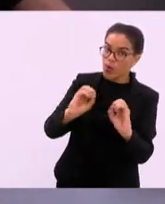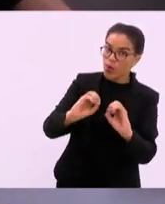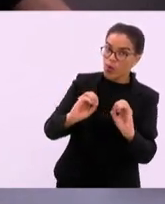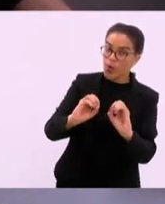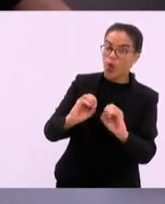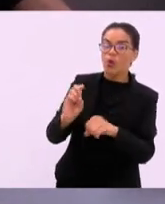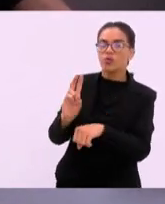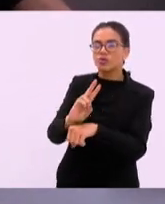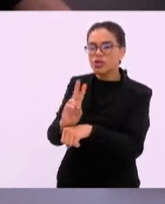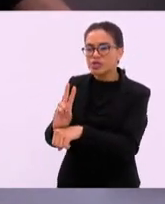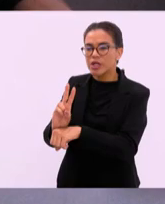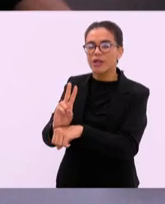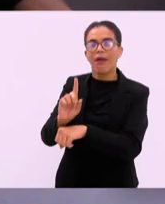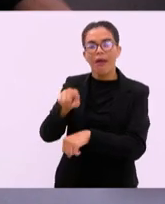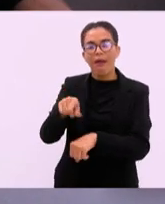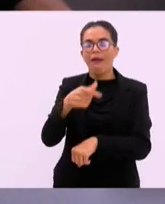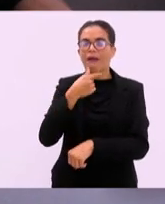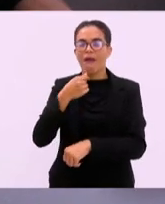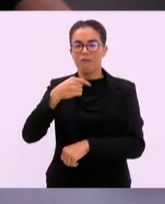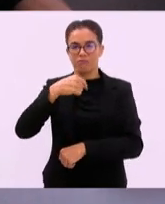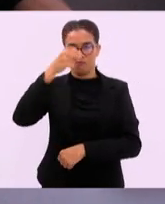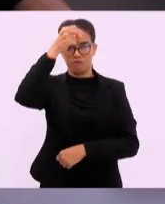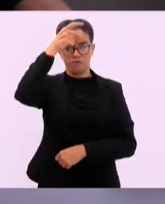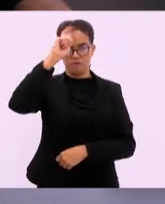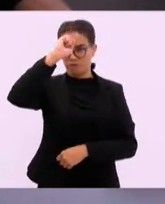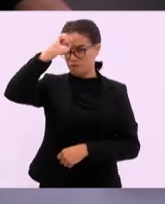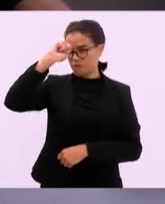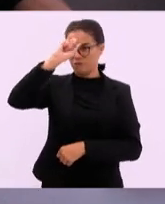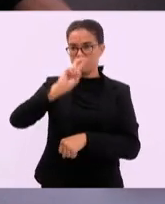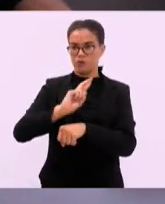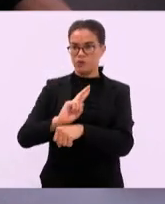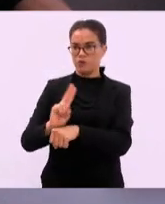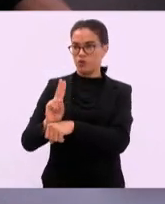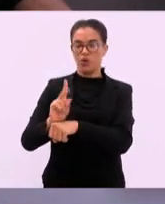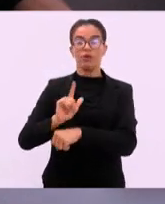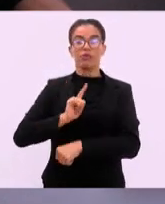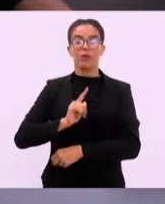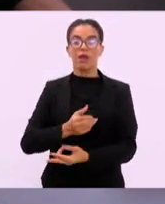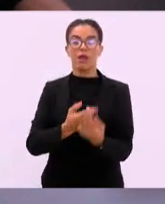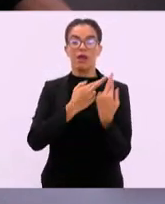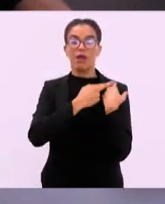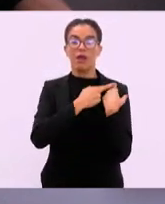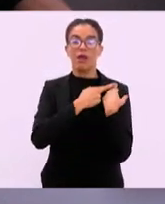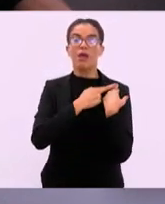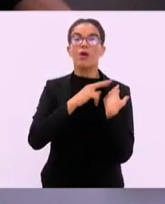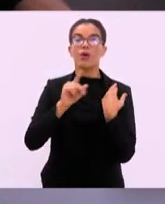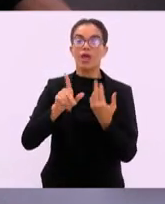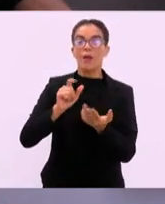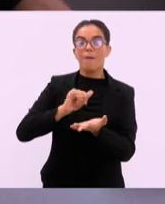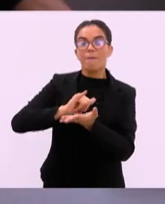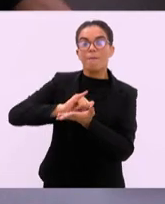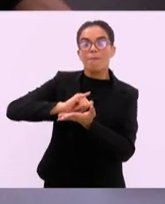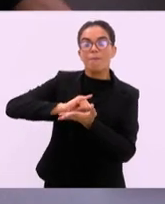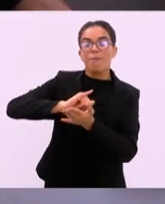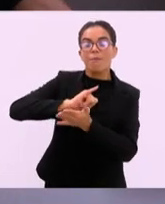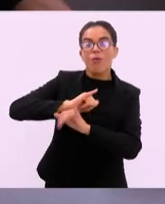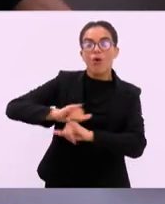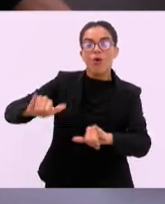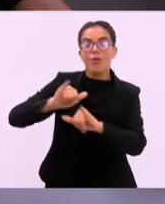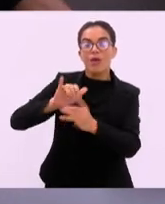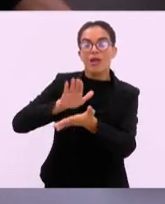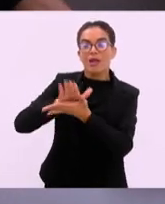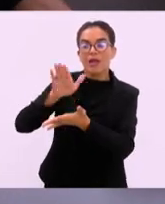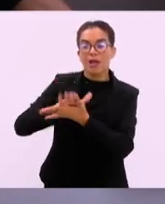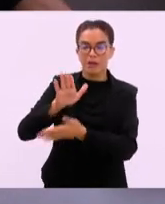os agentes, que eu digo, os guardas municipais, tinha delegação publicada do secretário para emitir